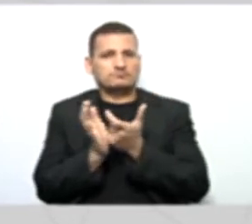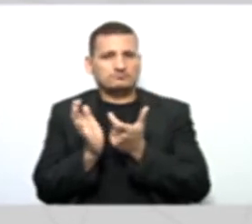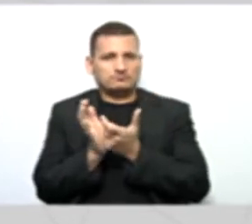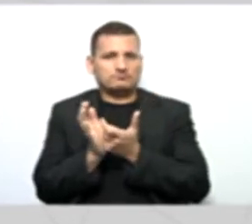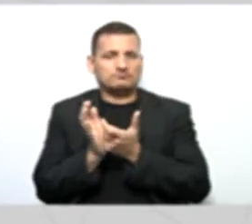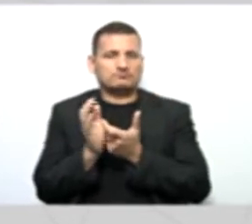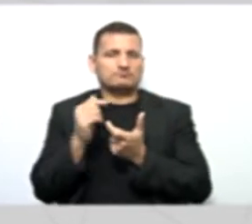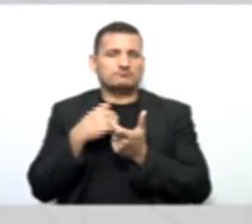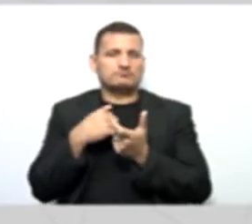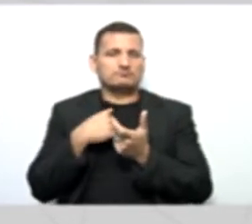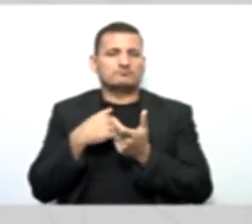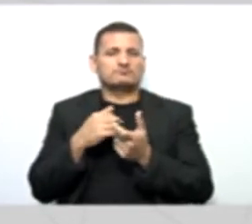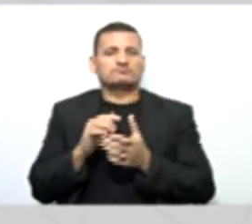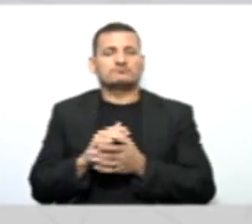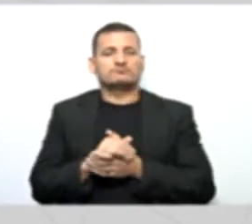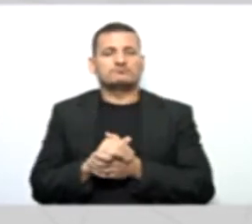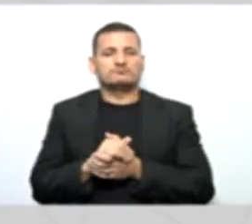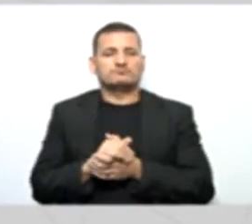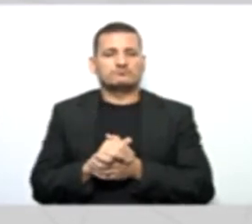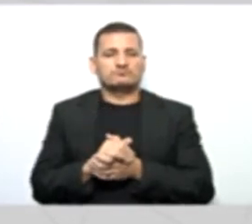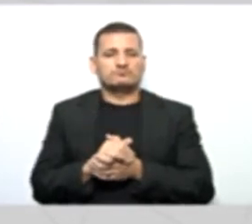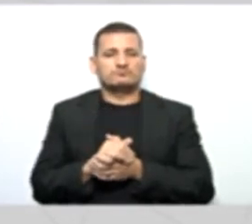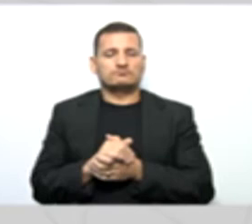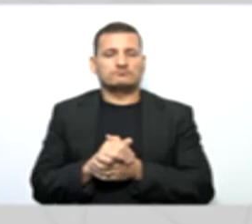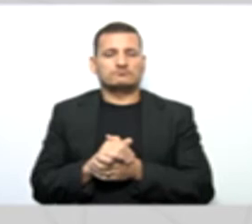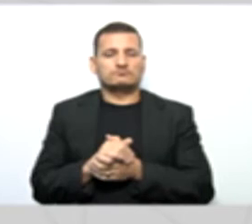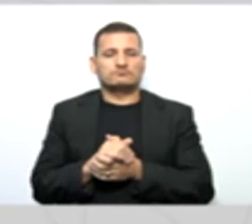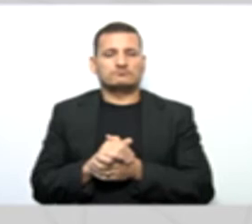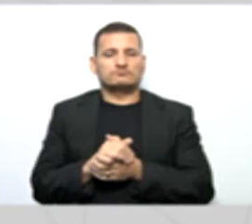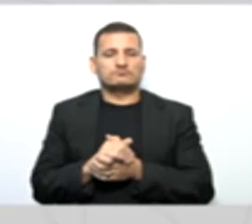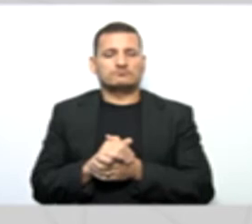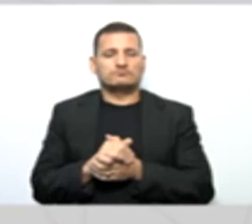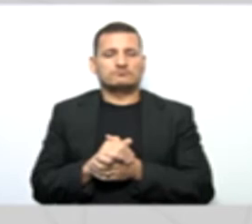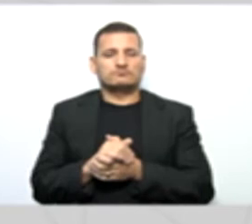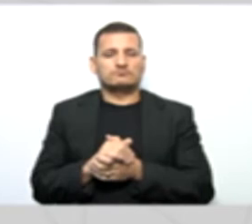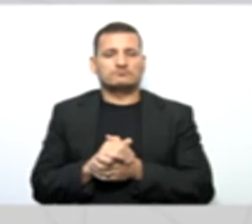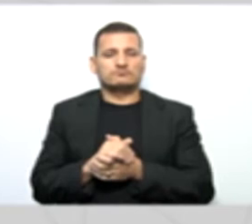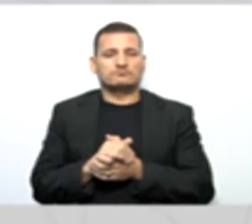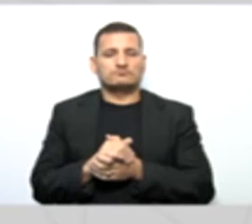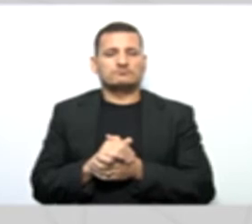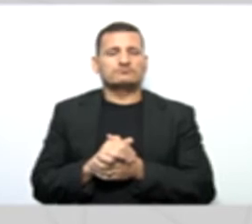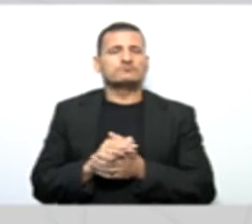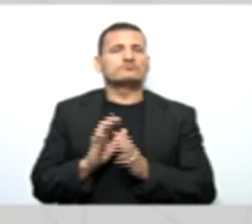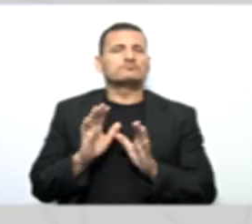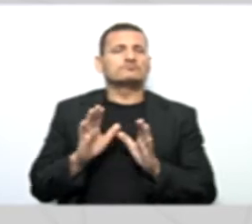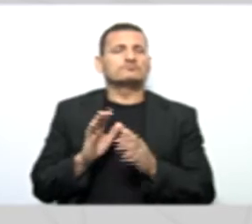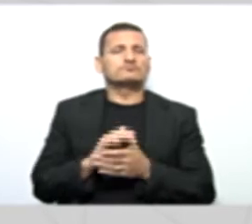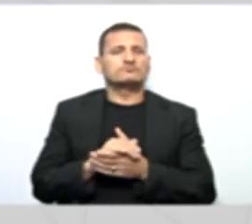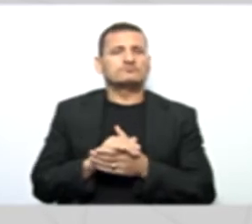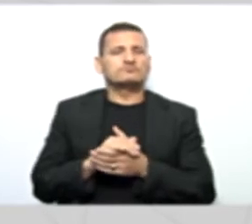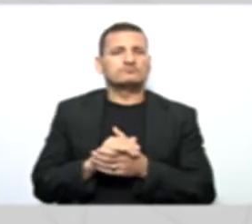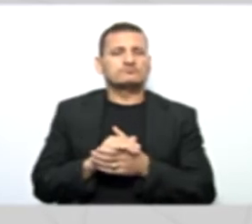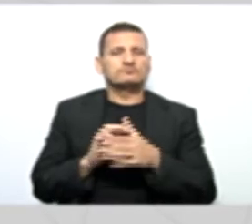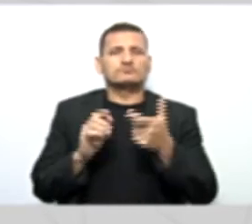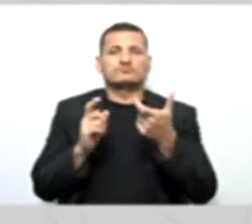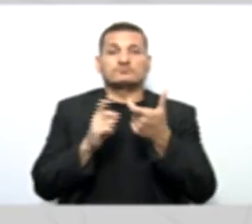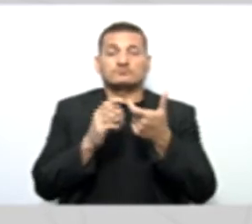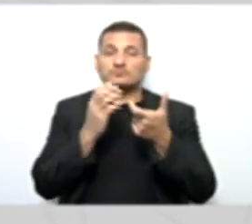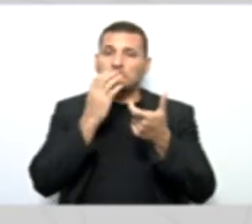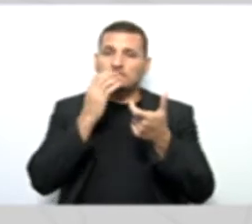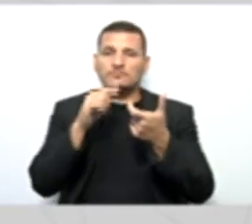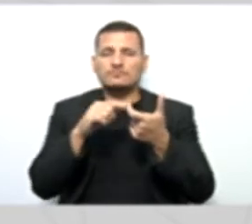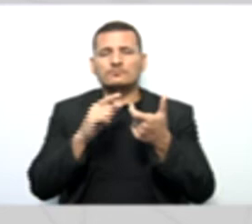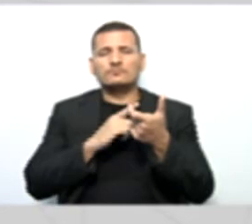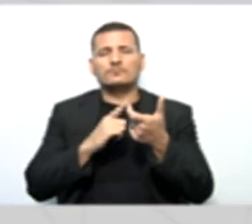direto para os métodos de classe, ok? Quais são os possíveis comportamentos que o objeto cachorro pode ter?